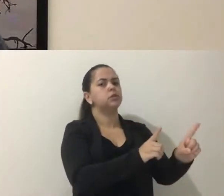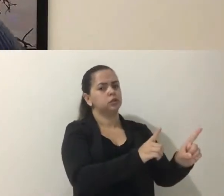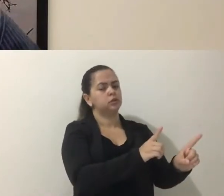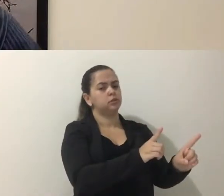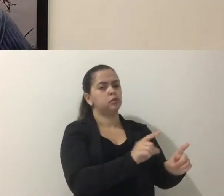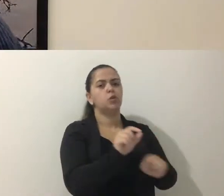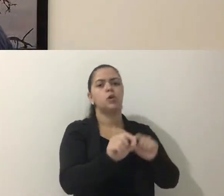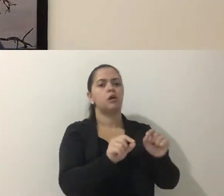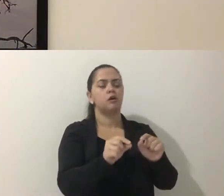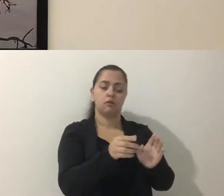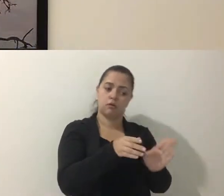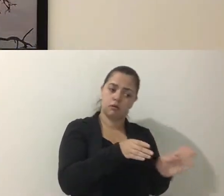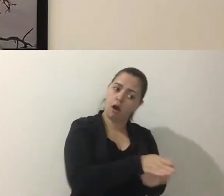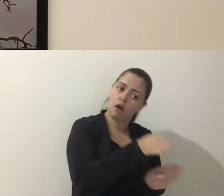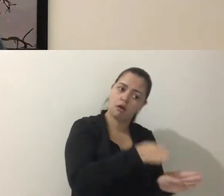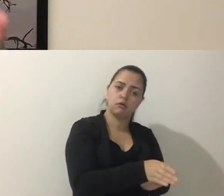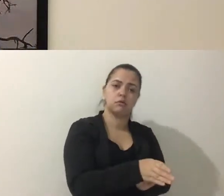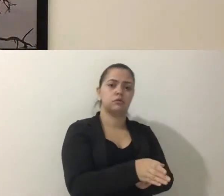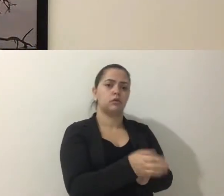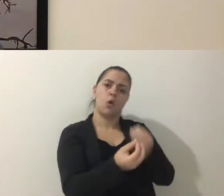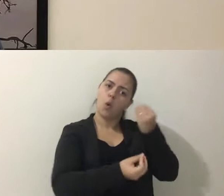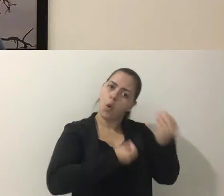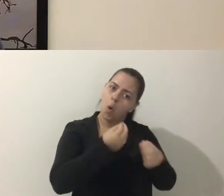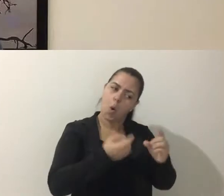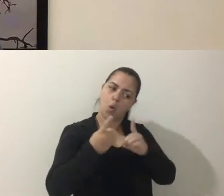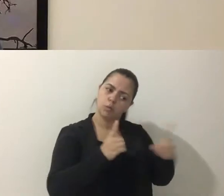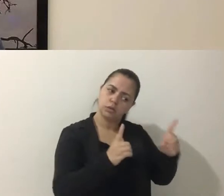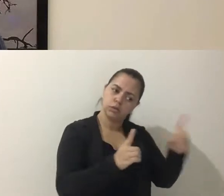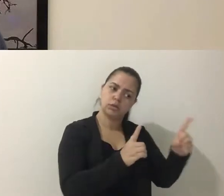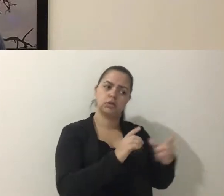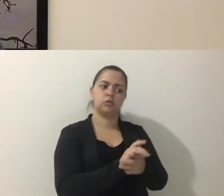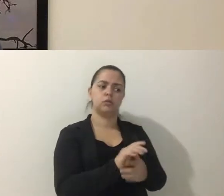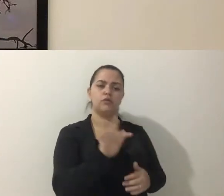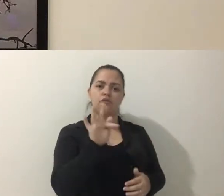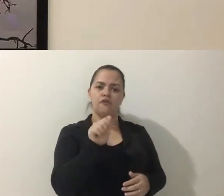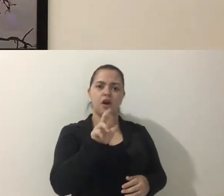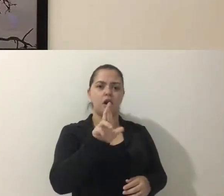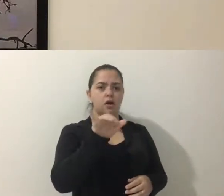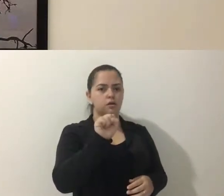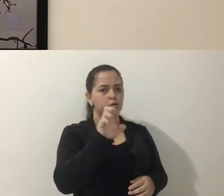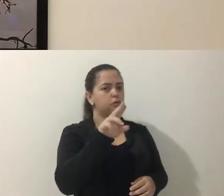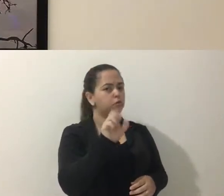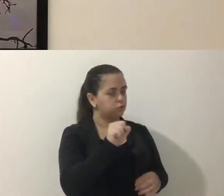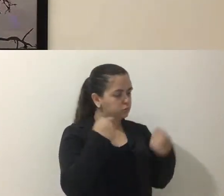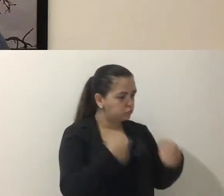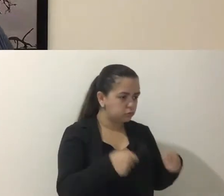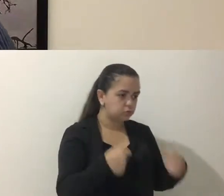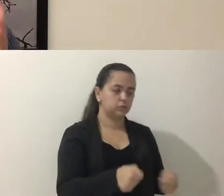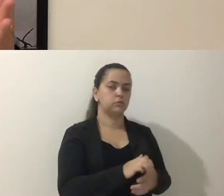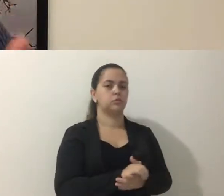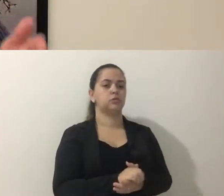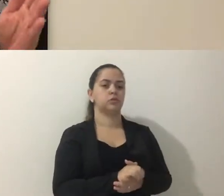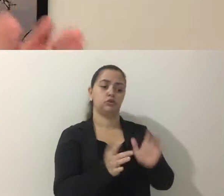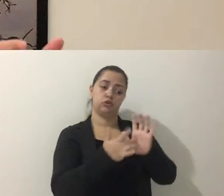traz aqui uma orientação acerca do que os escribas e fariseus apresentavam da lei e aquilo que